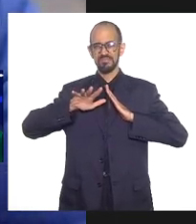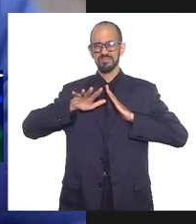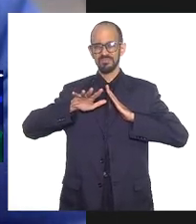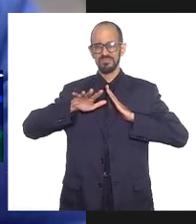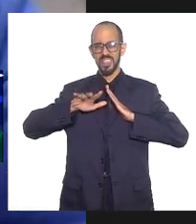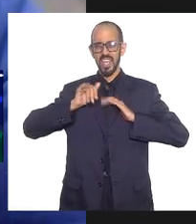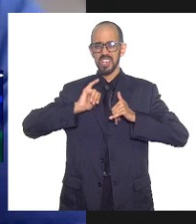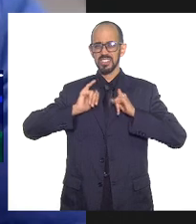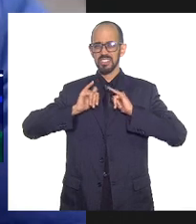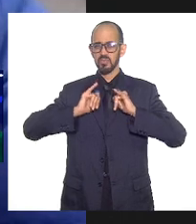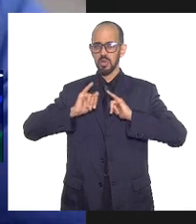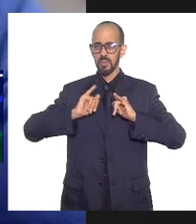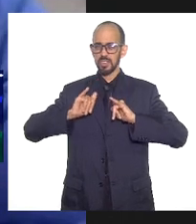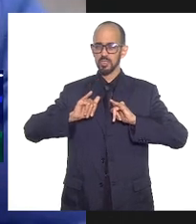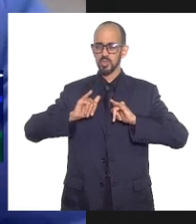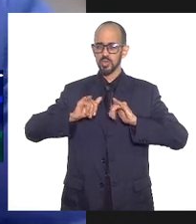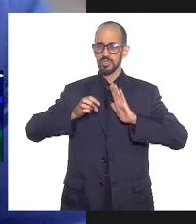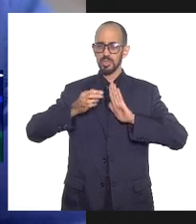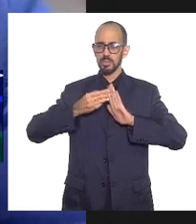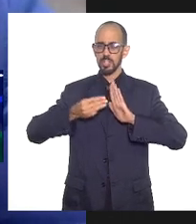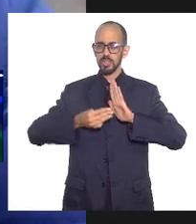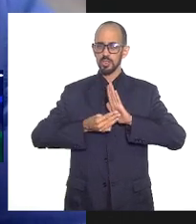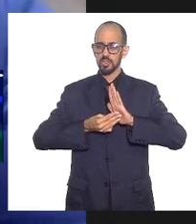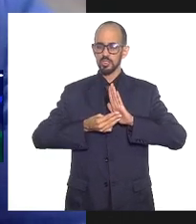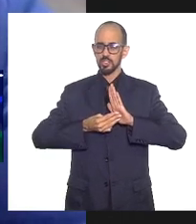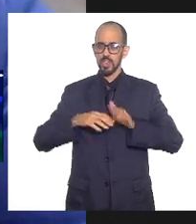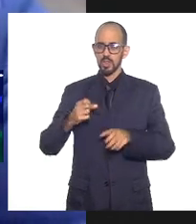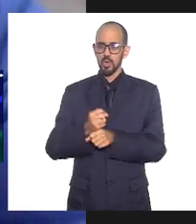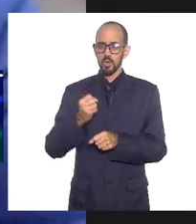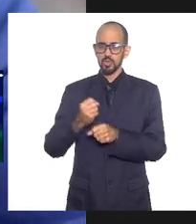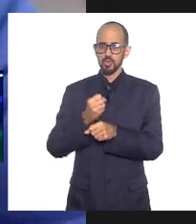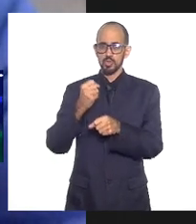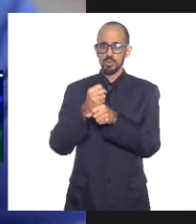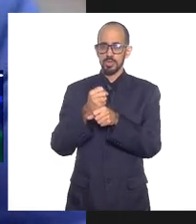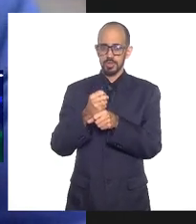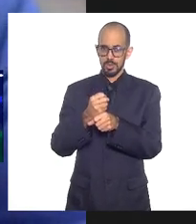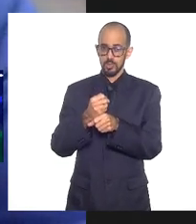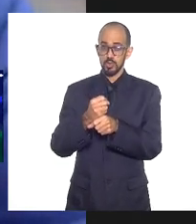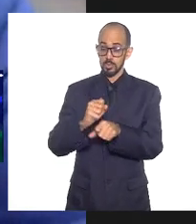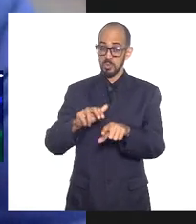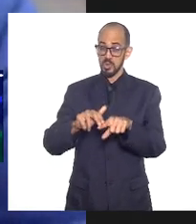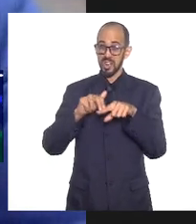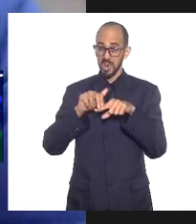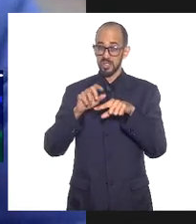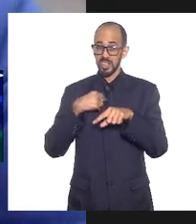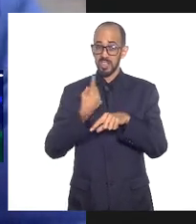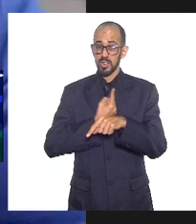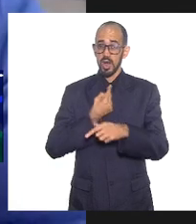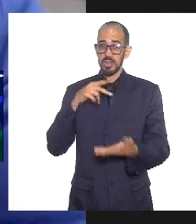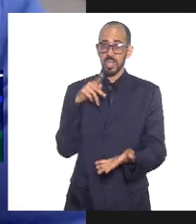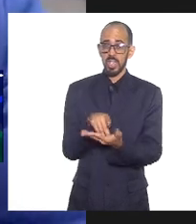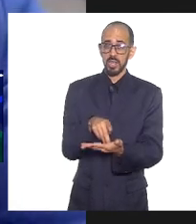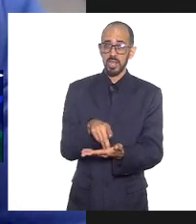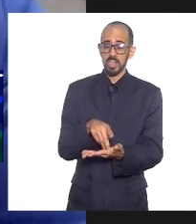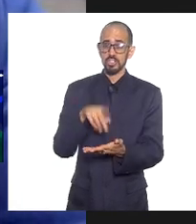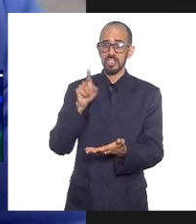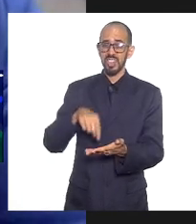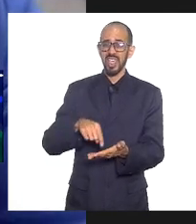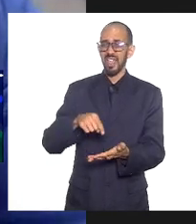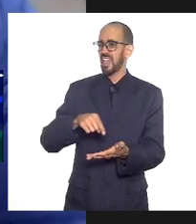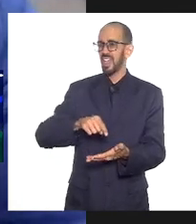dados, metodologicamente construídos a partir da nossa realidade, que é muito cruel e